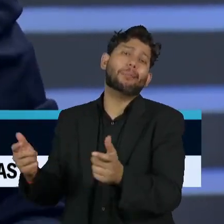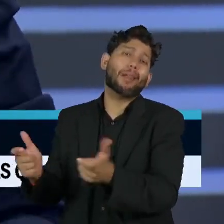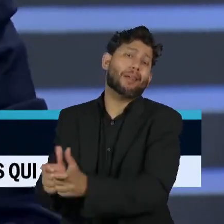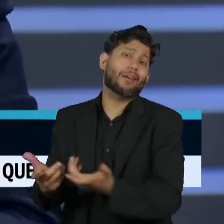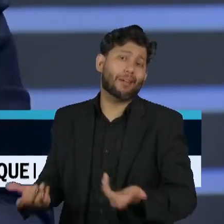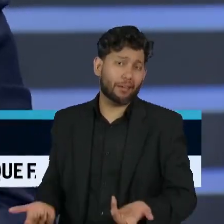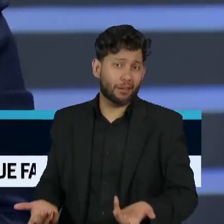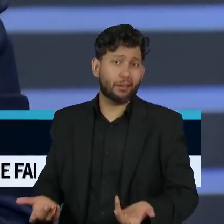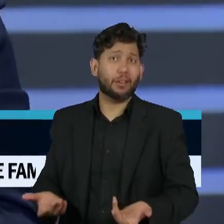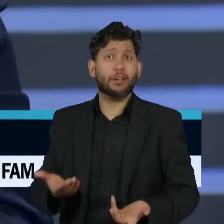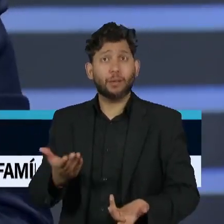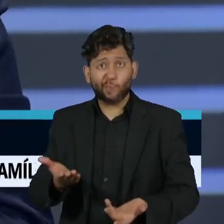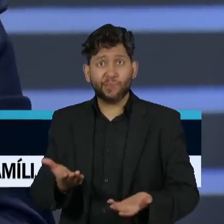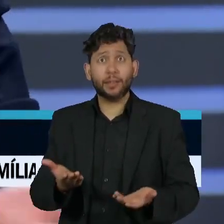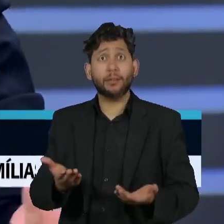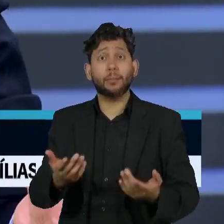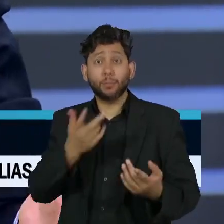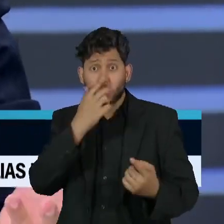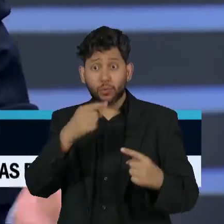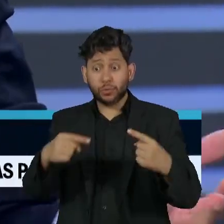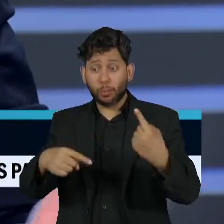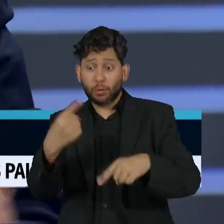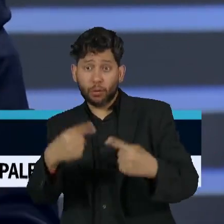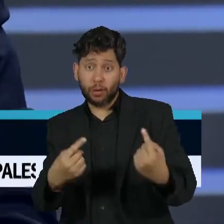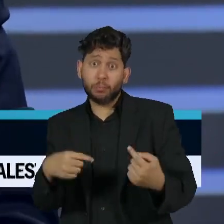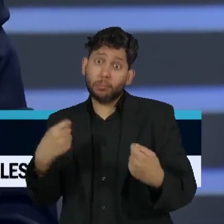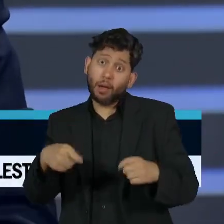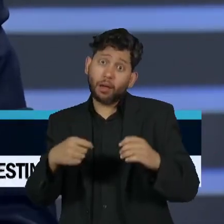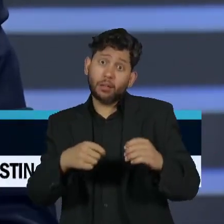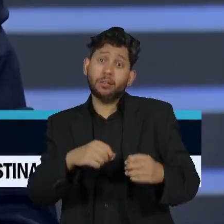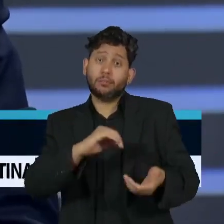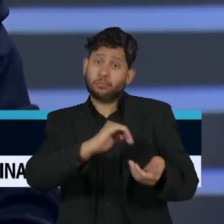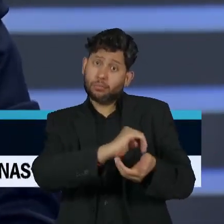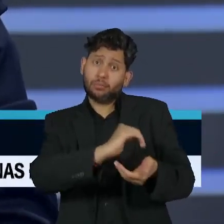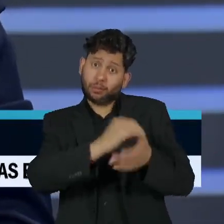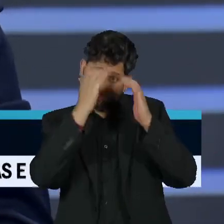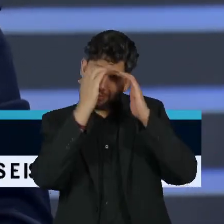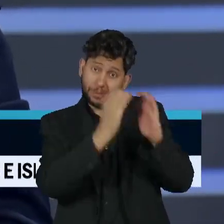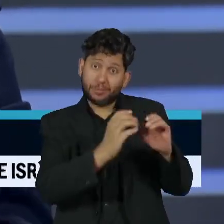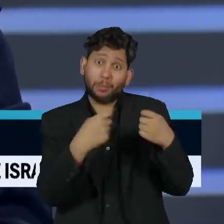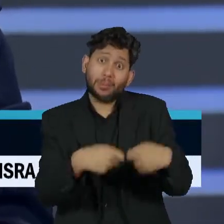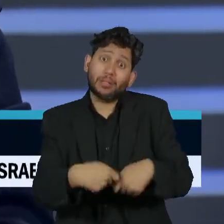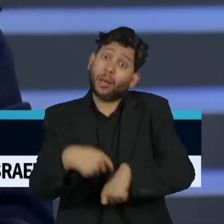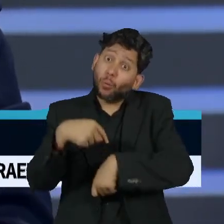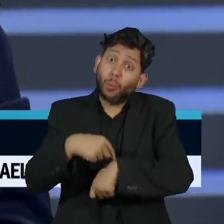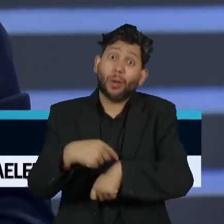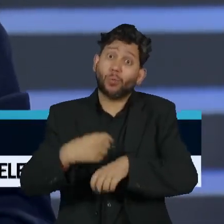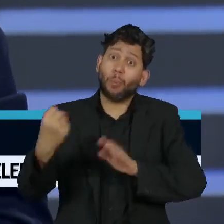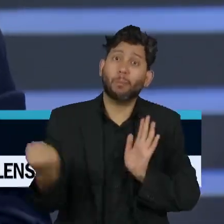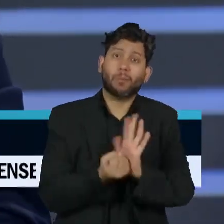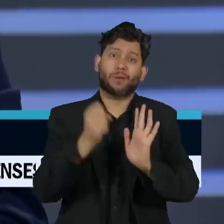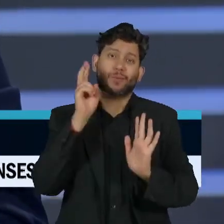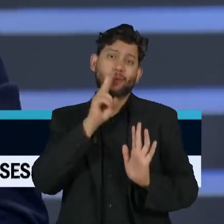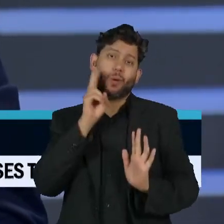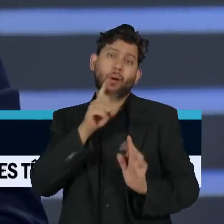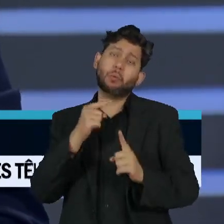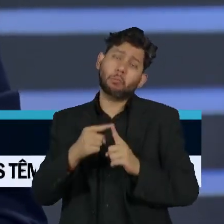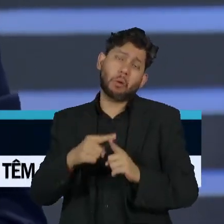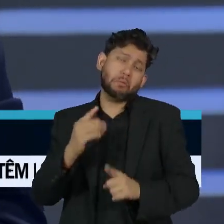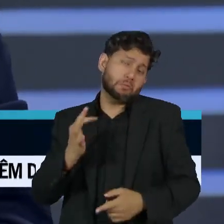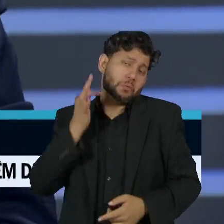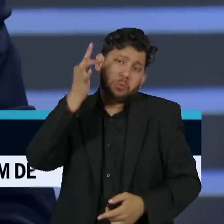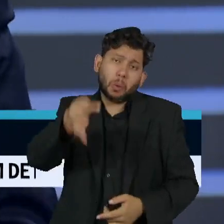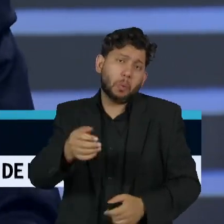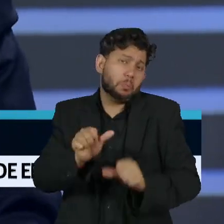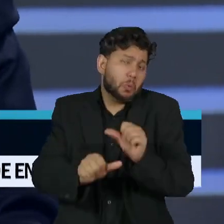eh Há uma uma dissonância mas el tem que respeitar a decisão do Supremo Tribunal Federal neste momento histórico né Pode ser que no futuro mude de